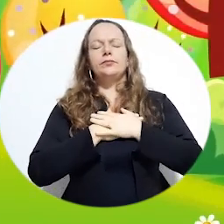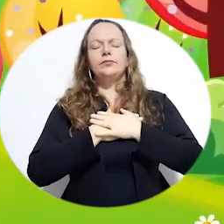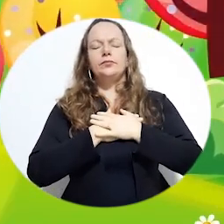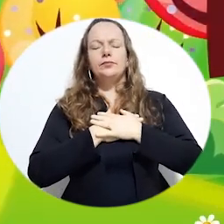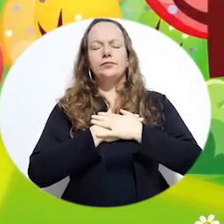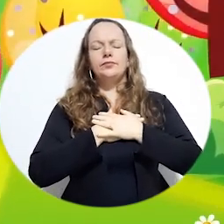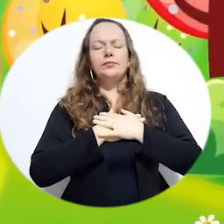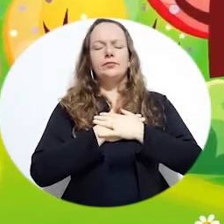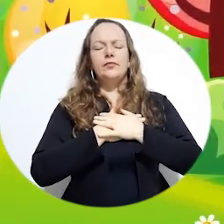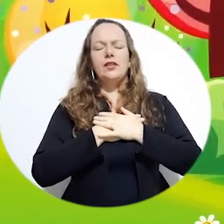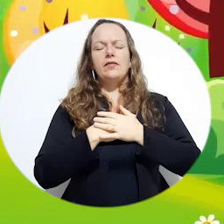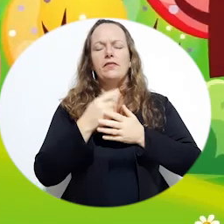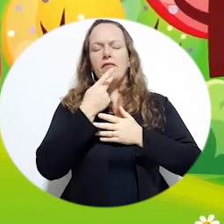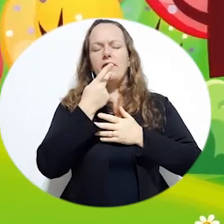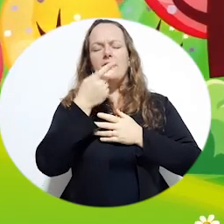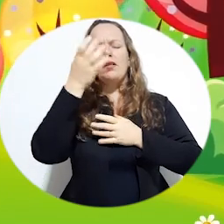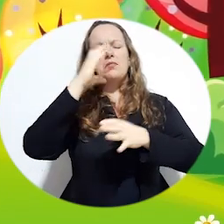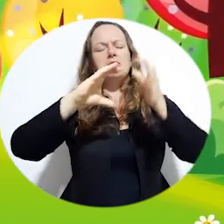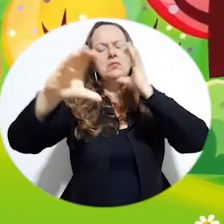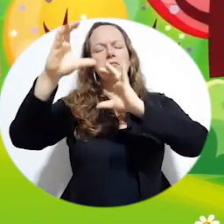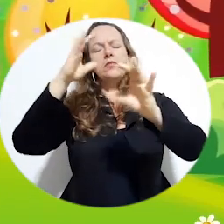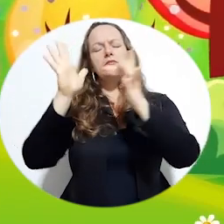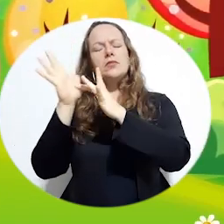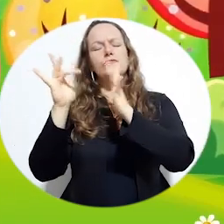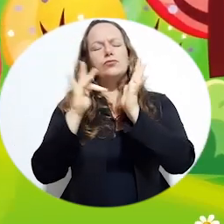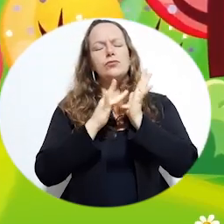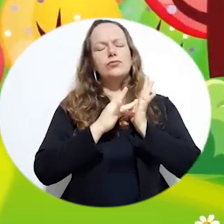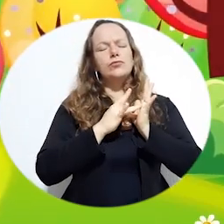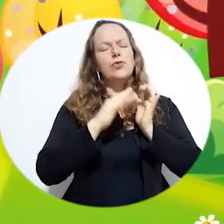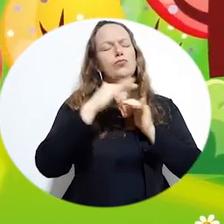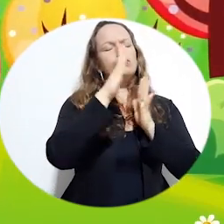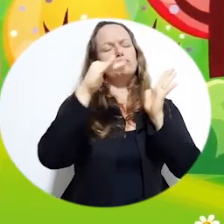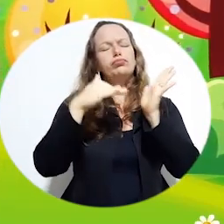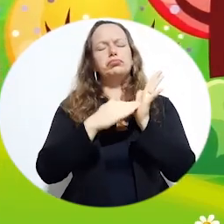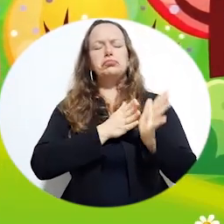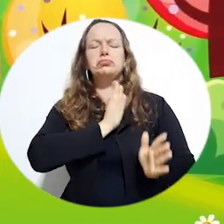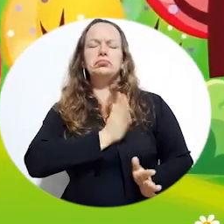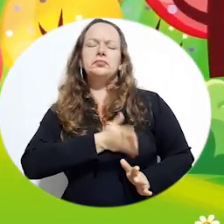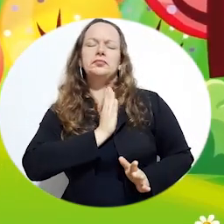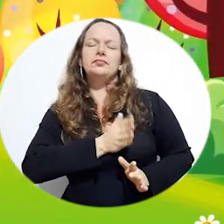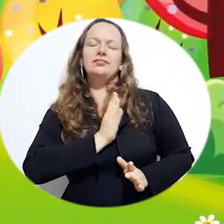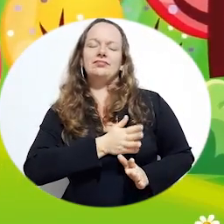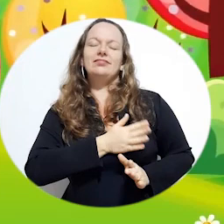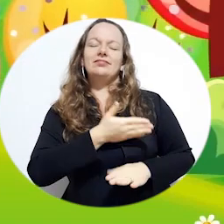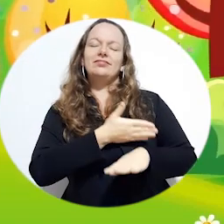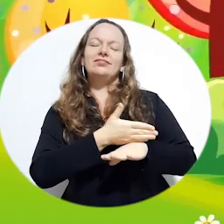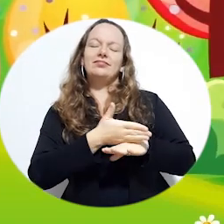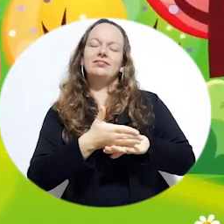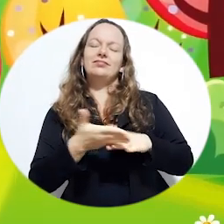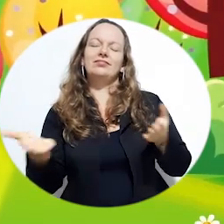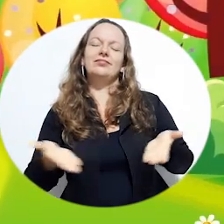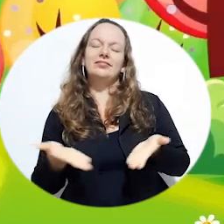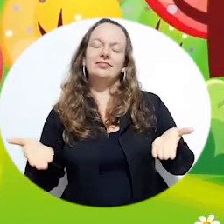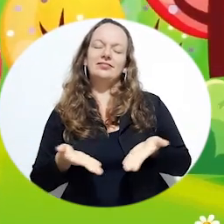coração e vamos cantar uma música pra Jesus com todo o nosso coração. Tá preparado? Quero ouvir